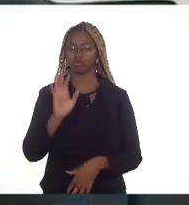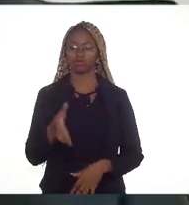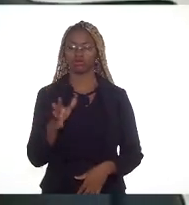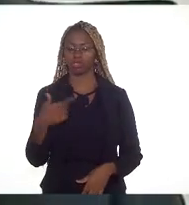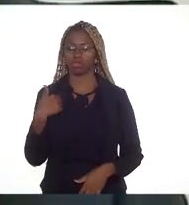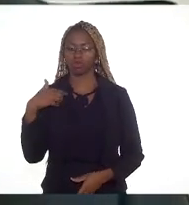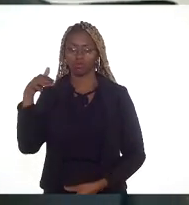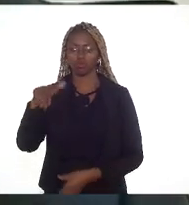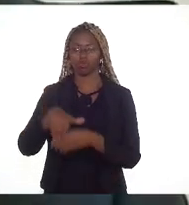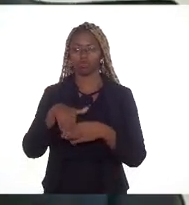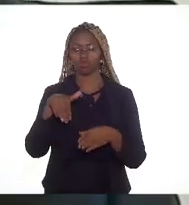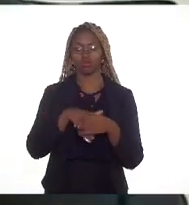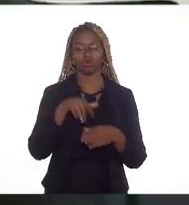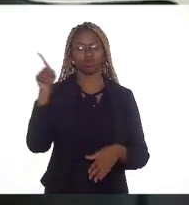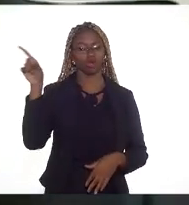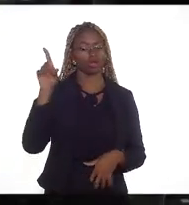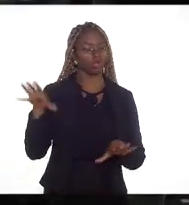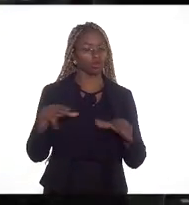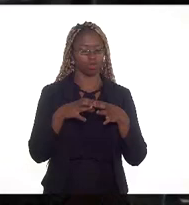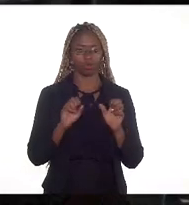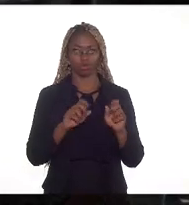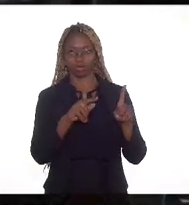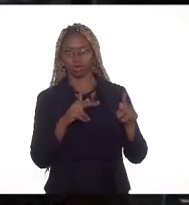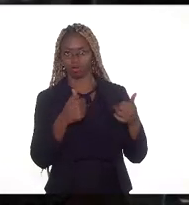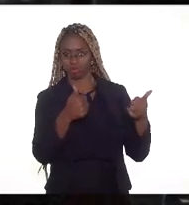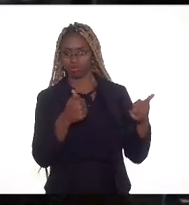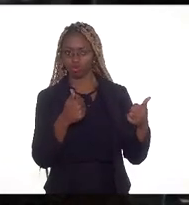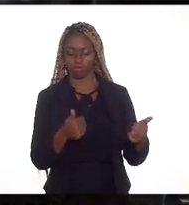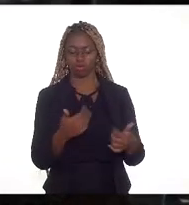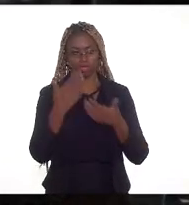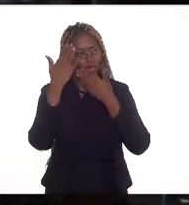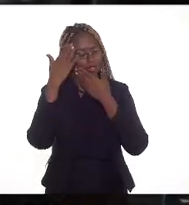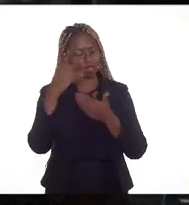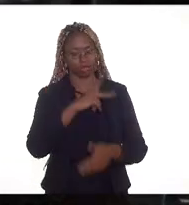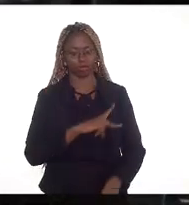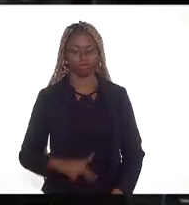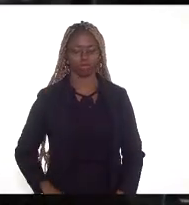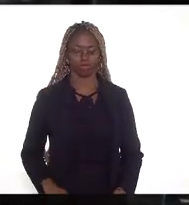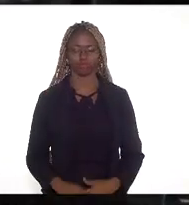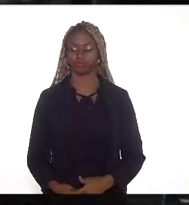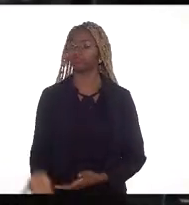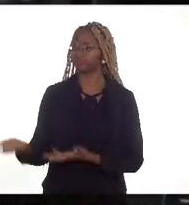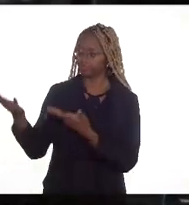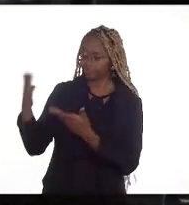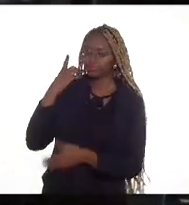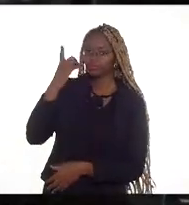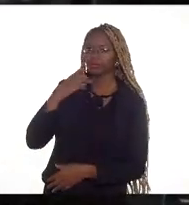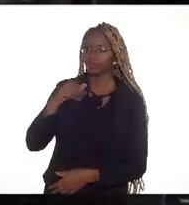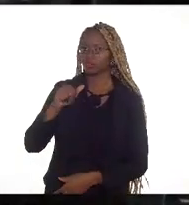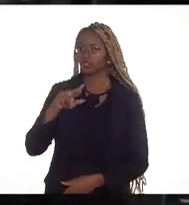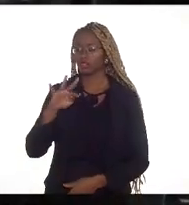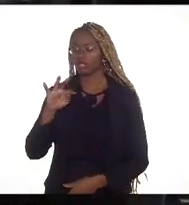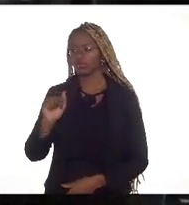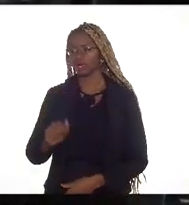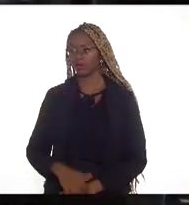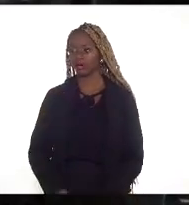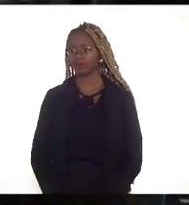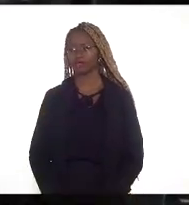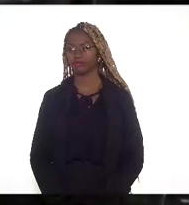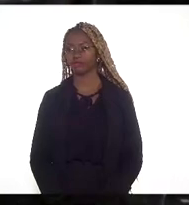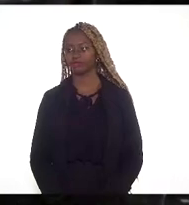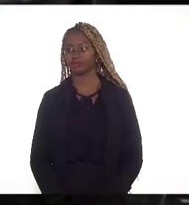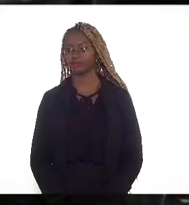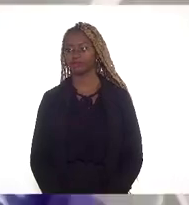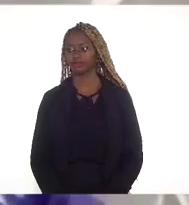os votos estão consignados no grupo. Sim. Obrigado, presidente. Com a palavra, a deputada Marta Rocha.